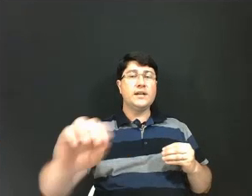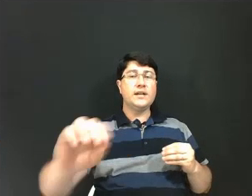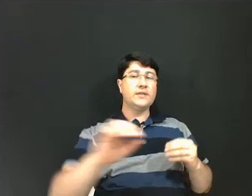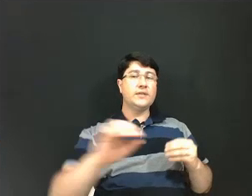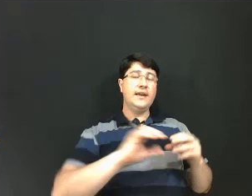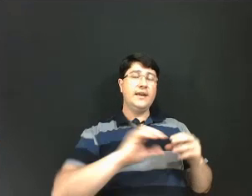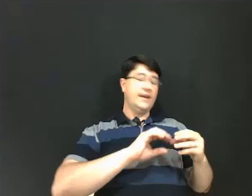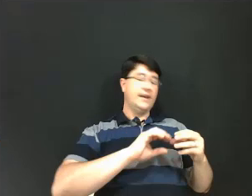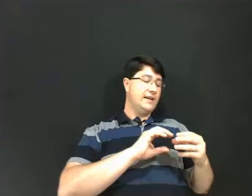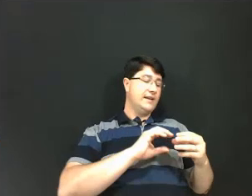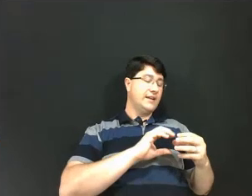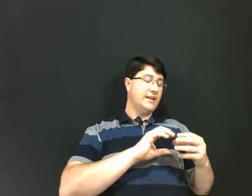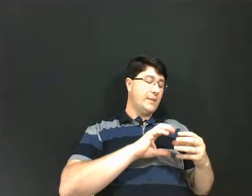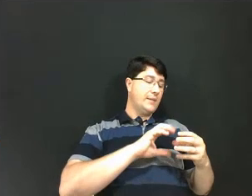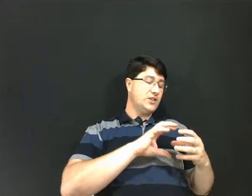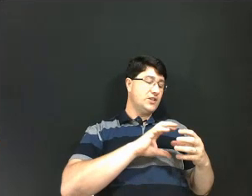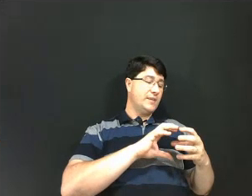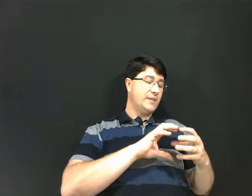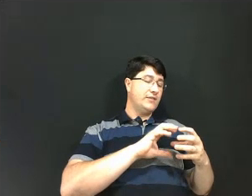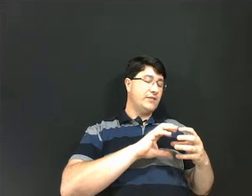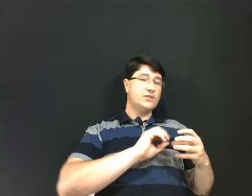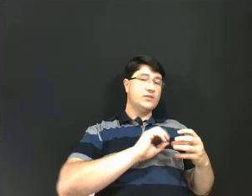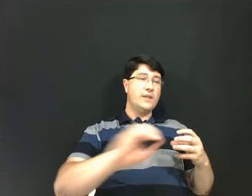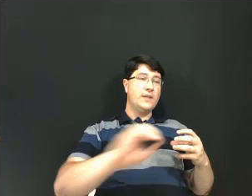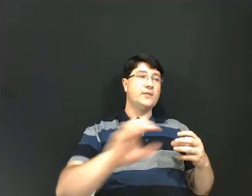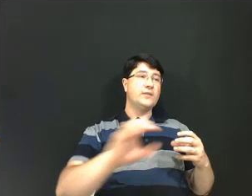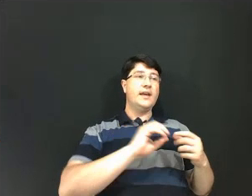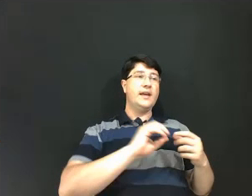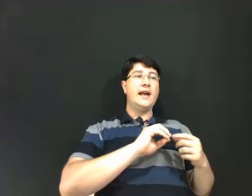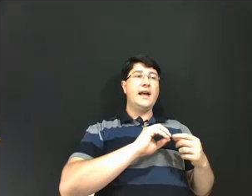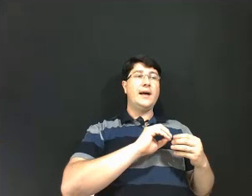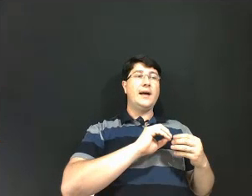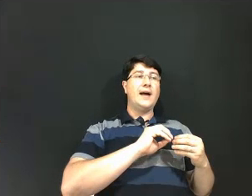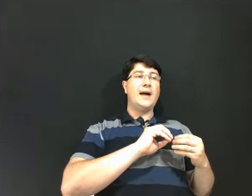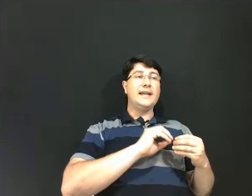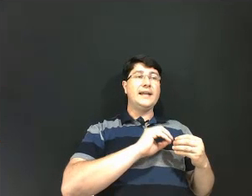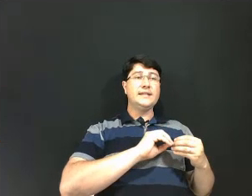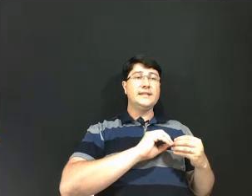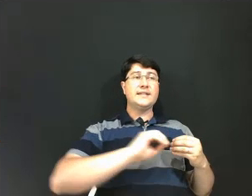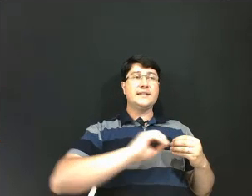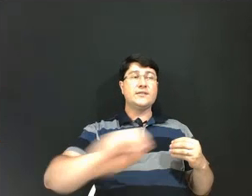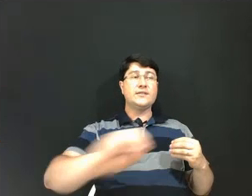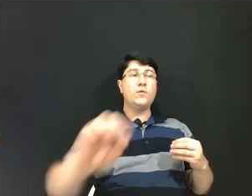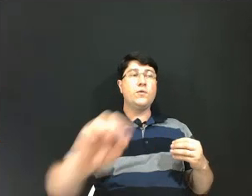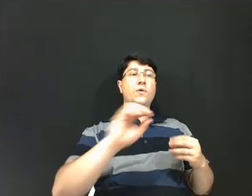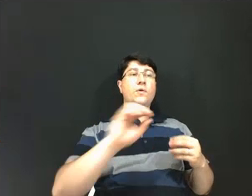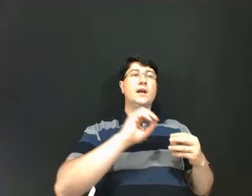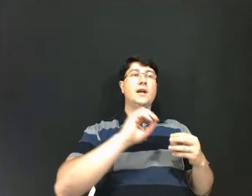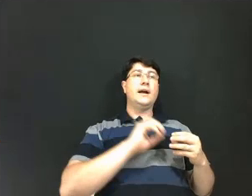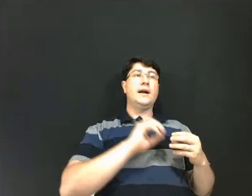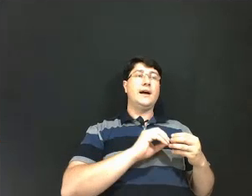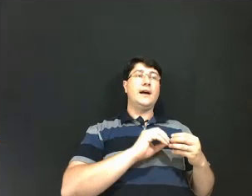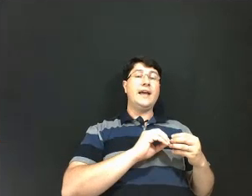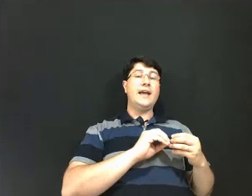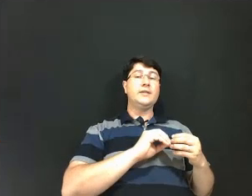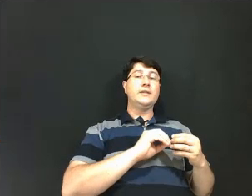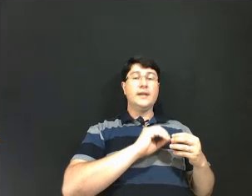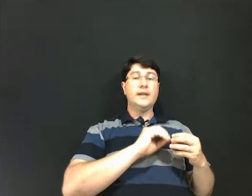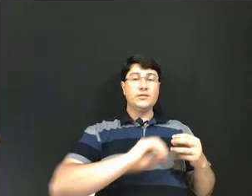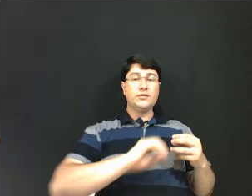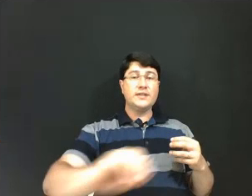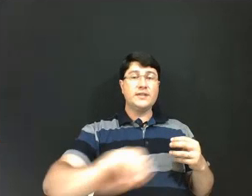se deslocando, né? Ele, a partir da metáfora de deslocamento, né? A herança se deslocou,